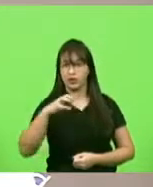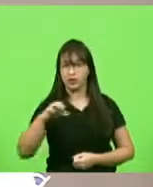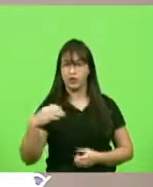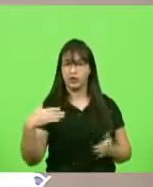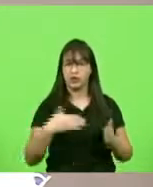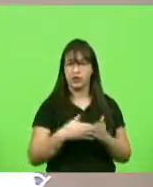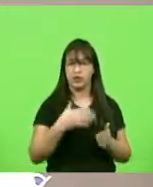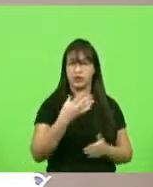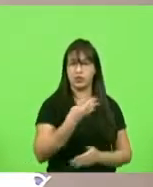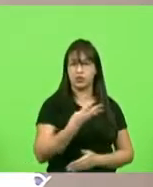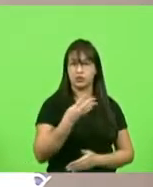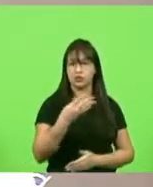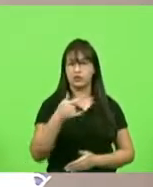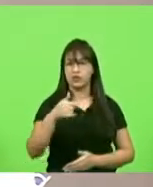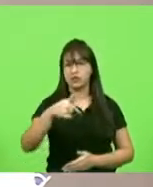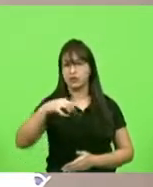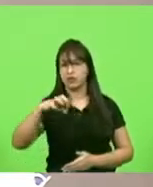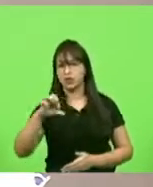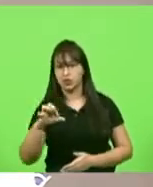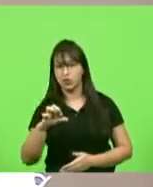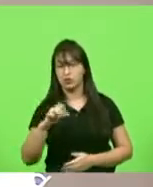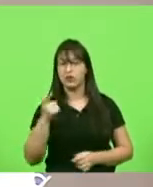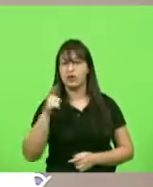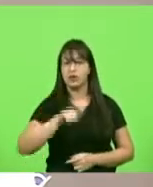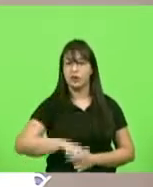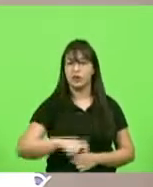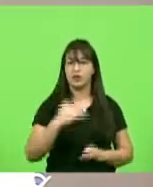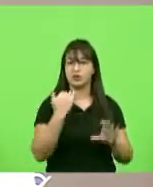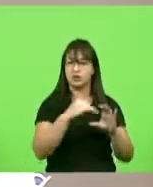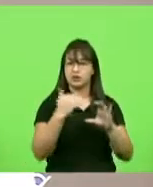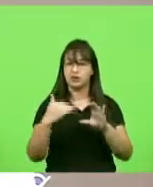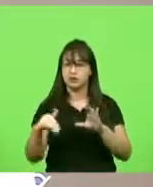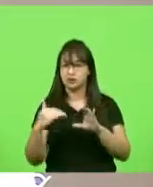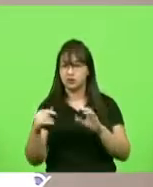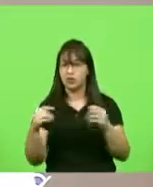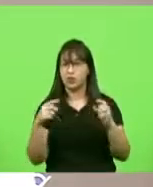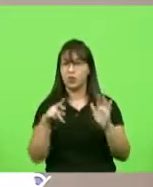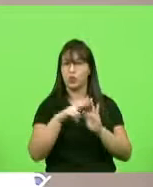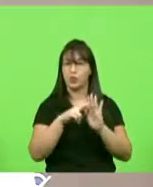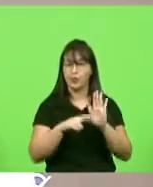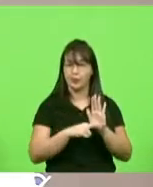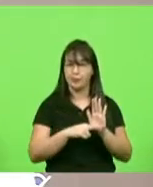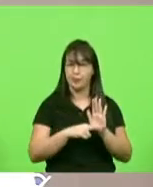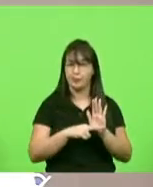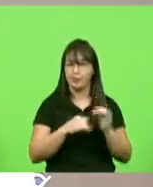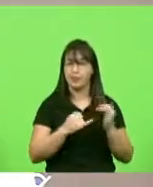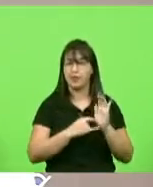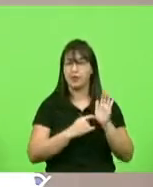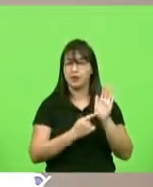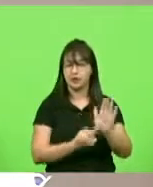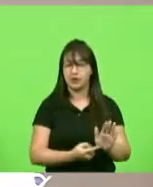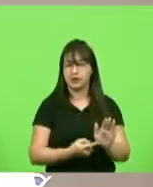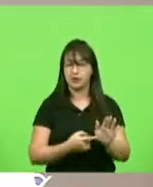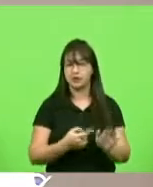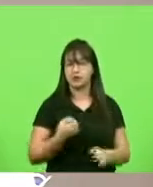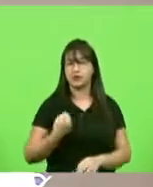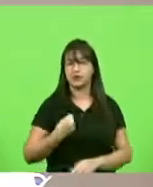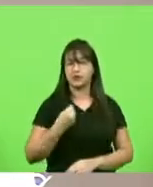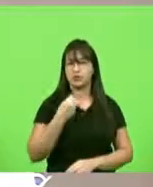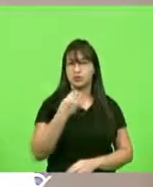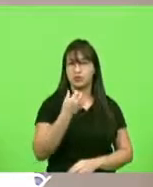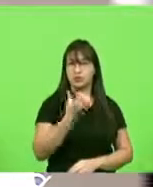e 479. Esta presidência comunica que caminhará aos destinatários, conforme determina o regimento interno, as seguintes indicações